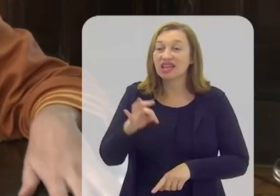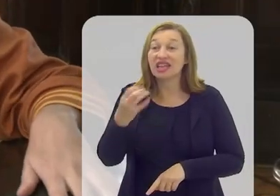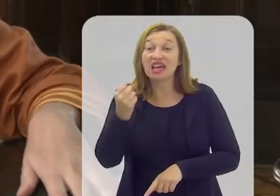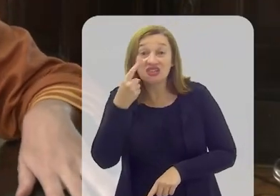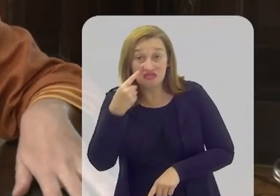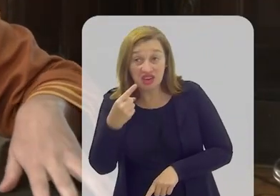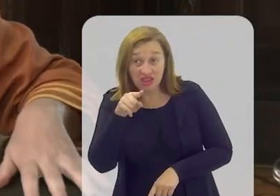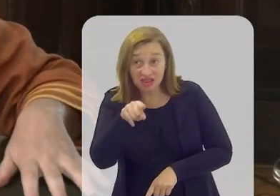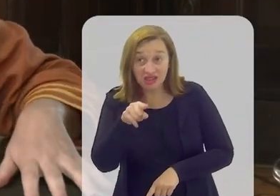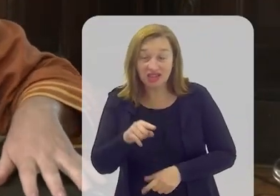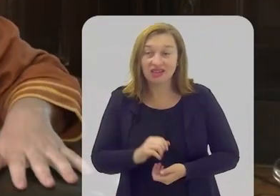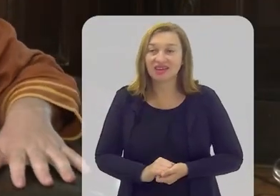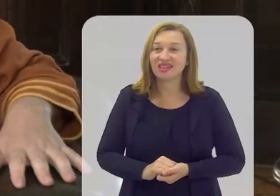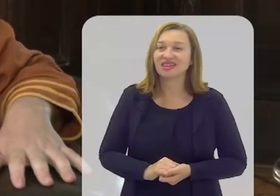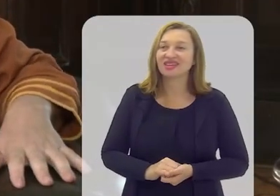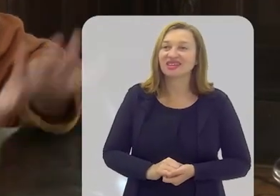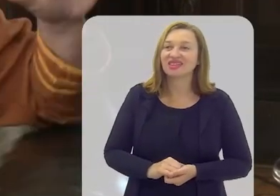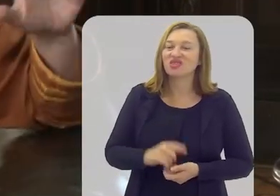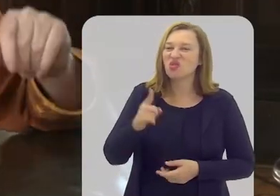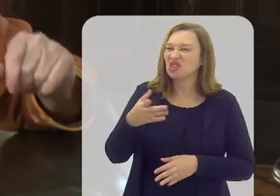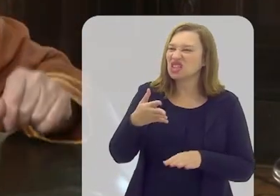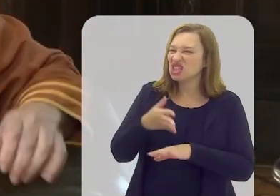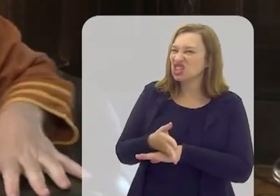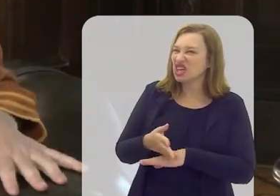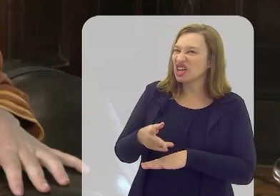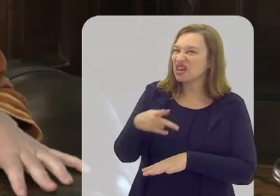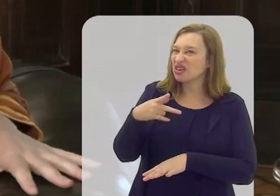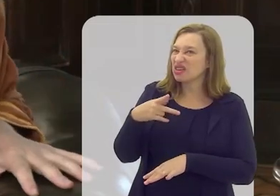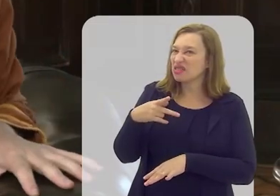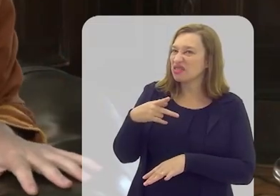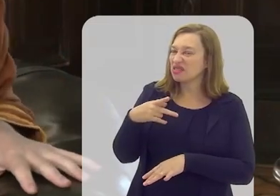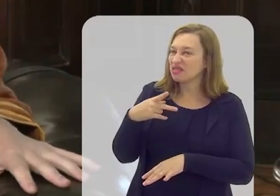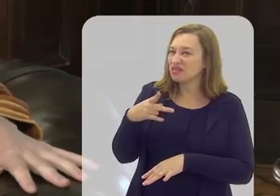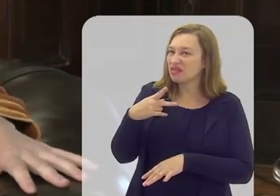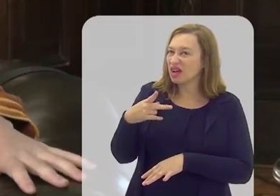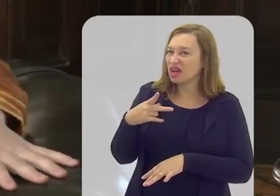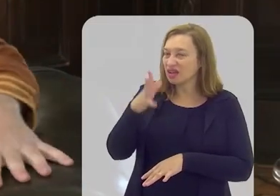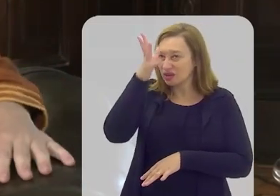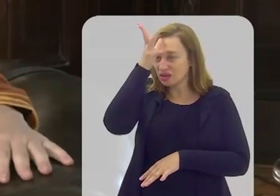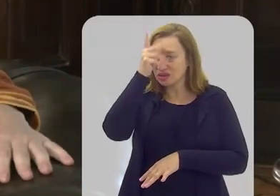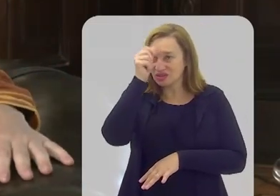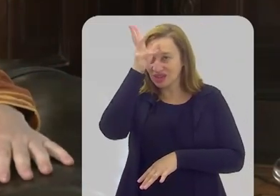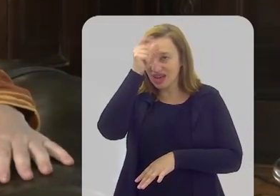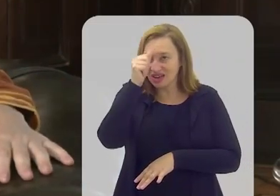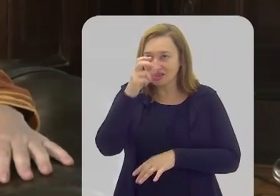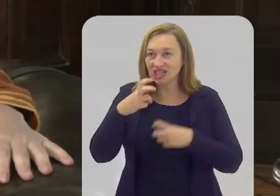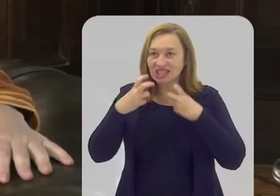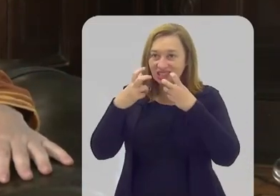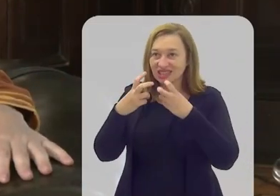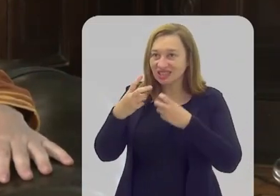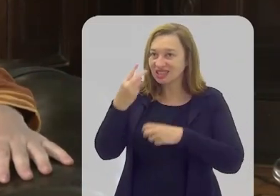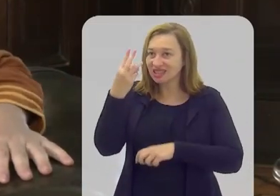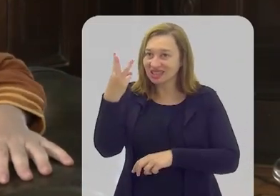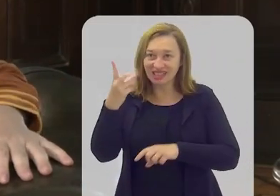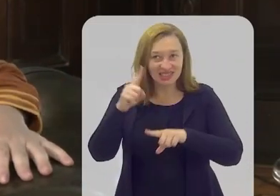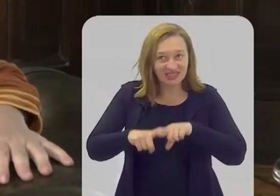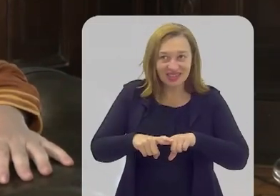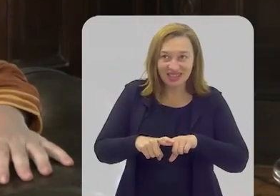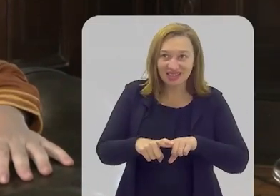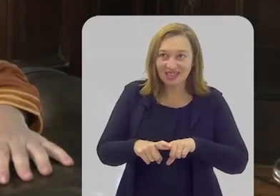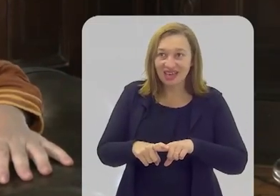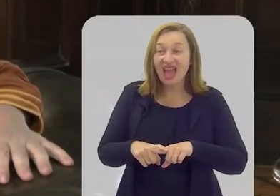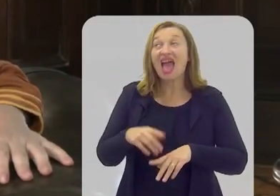Vezes. Falei, Thaís, vê se é essa. Meu Três Vezes. Pai. Aí quando você chega aqui e fala do galo cantando Três